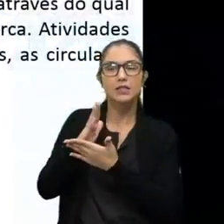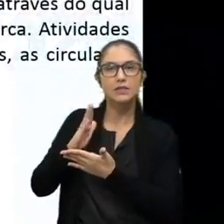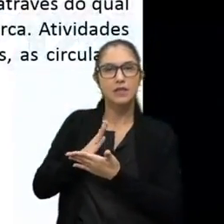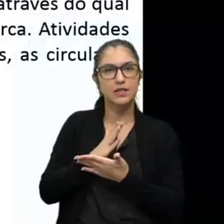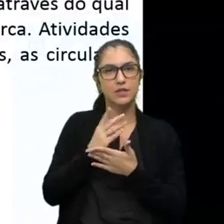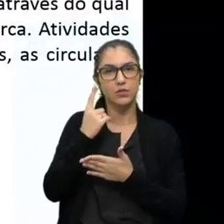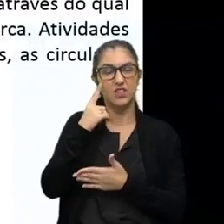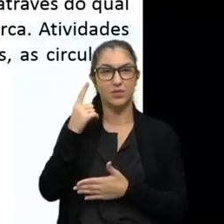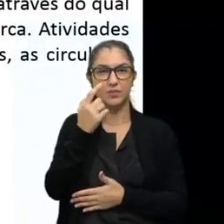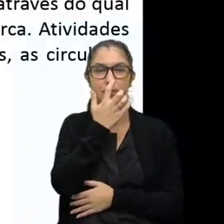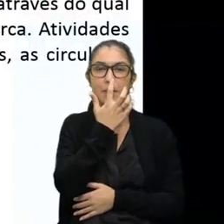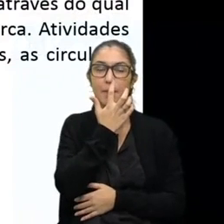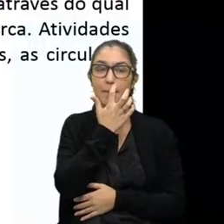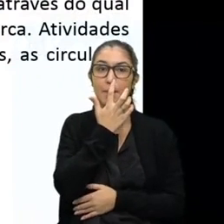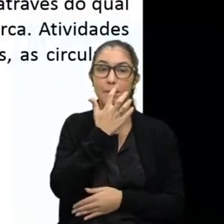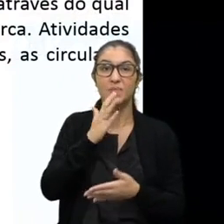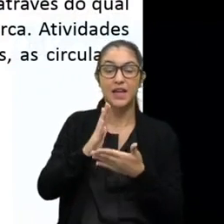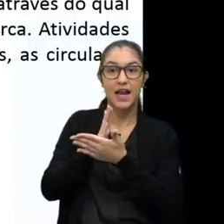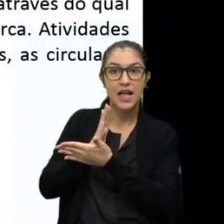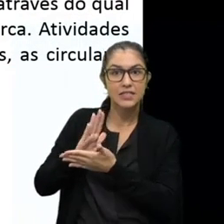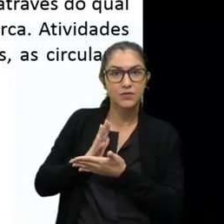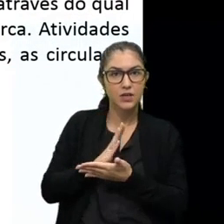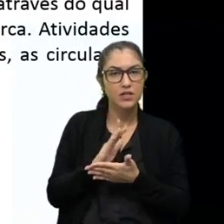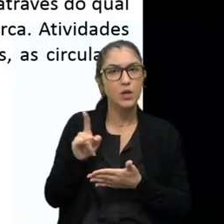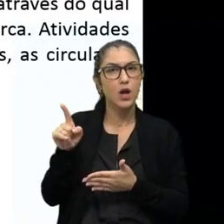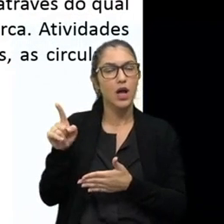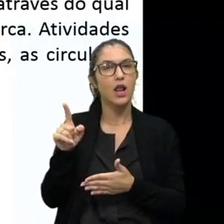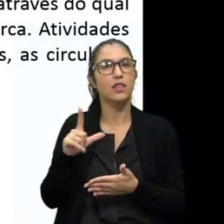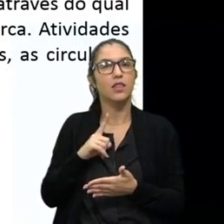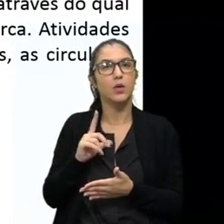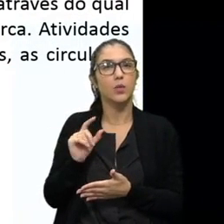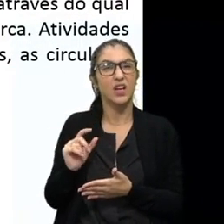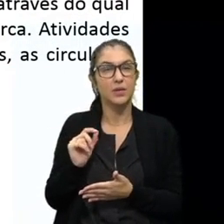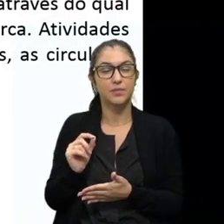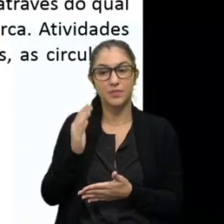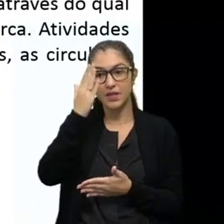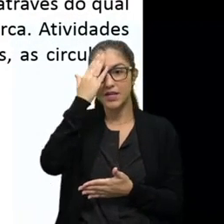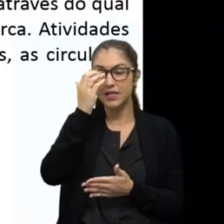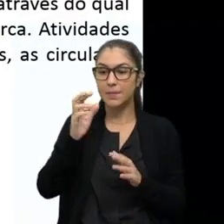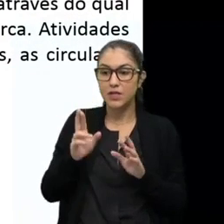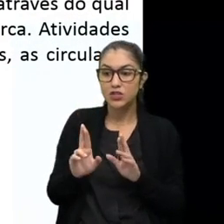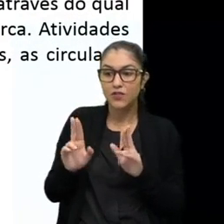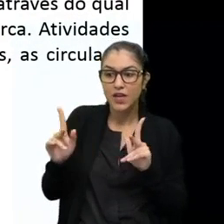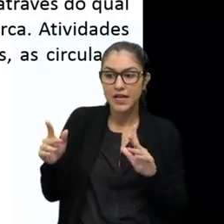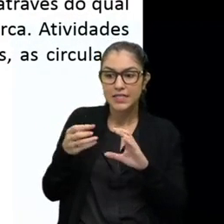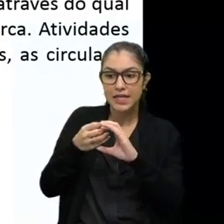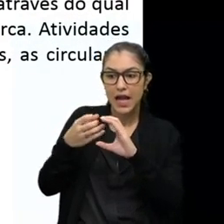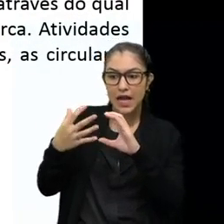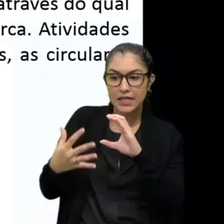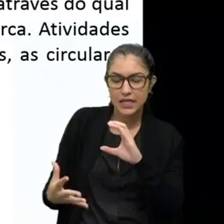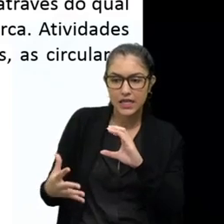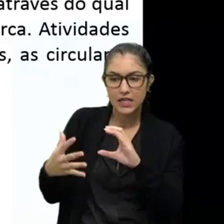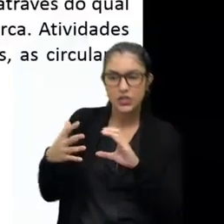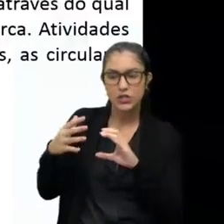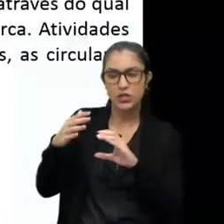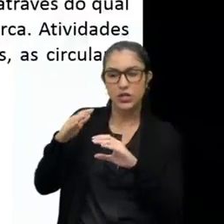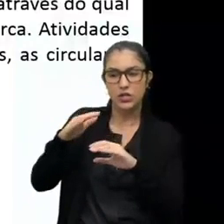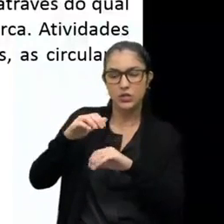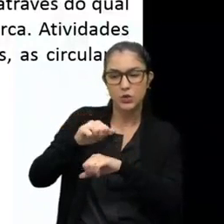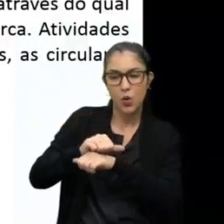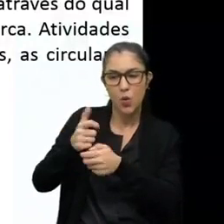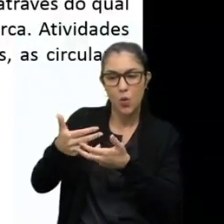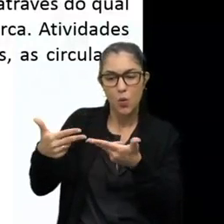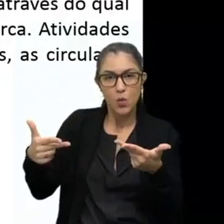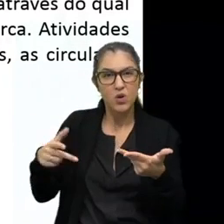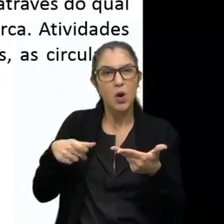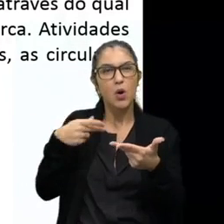olha o que nós fazemos com classificação. Ela consiste em distinguir as características dos objetos e